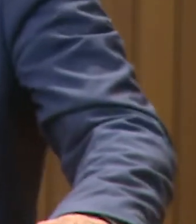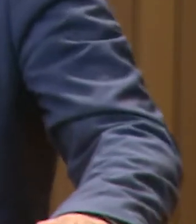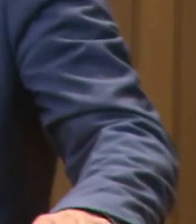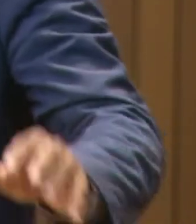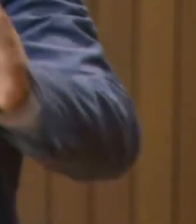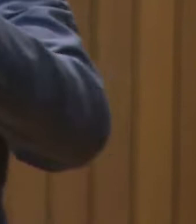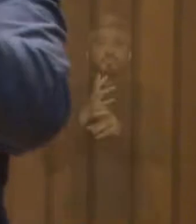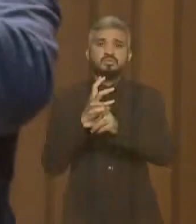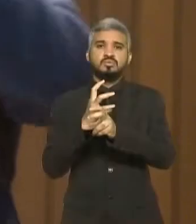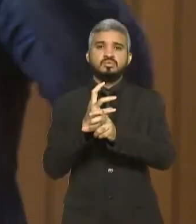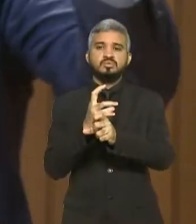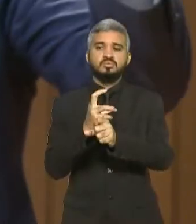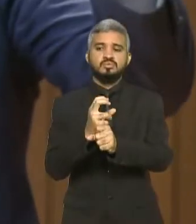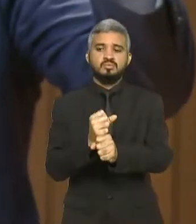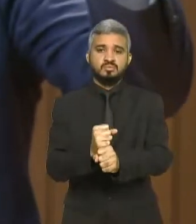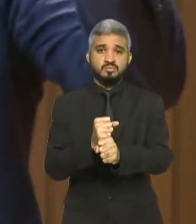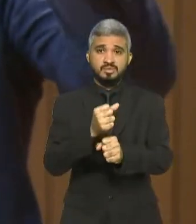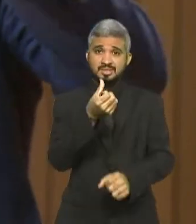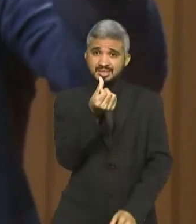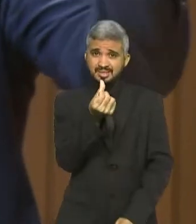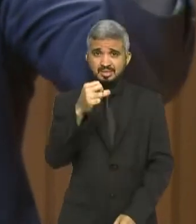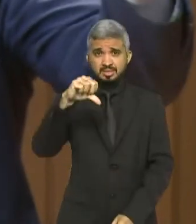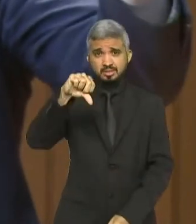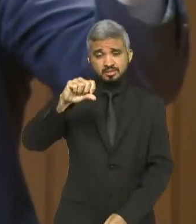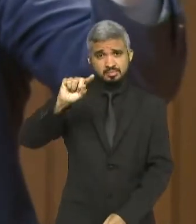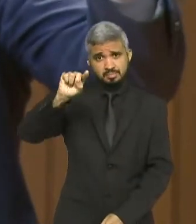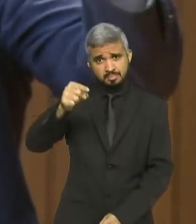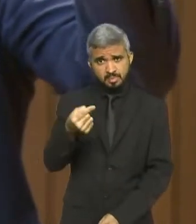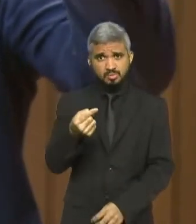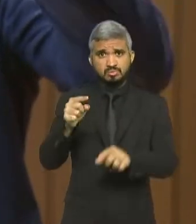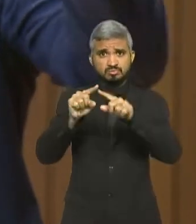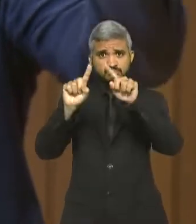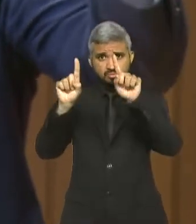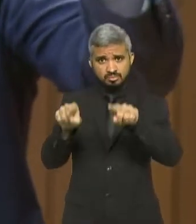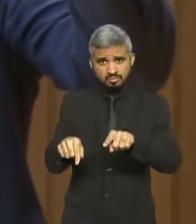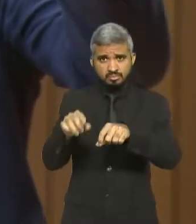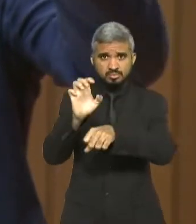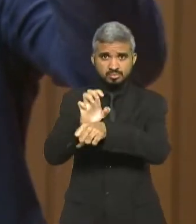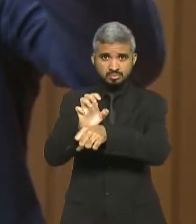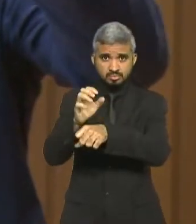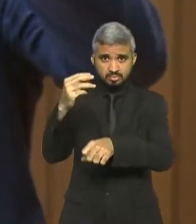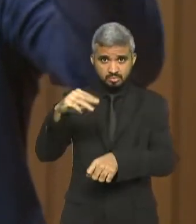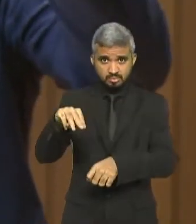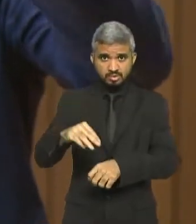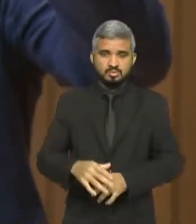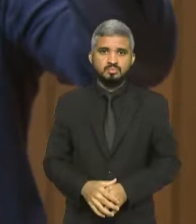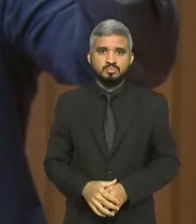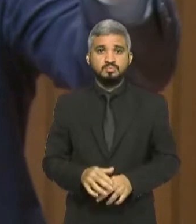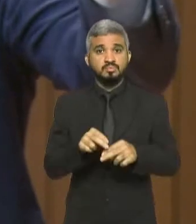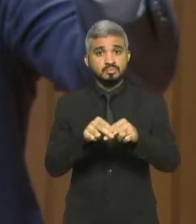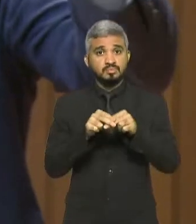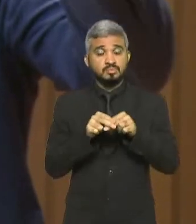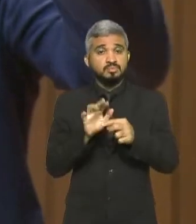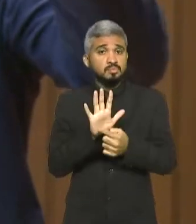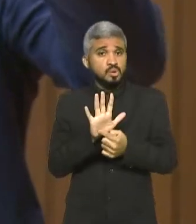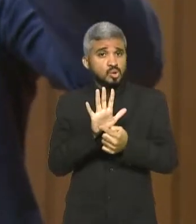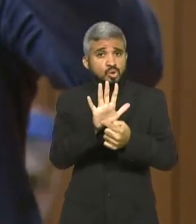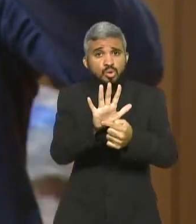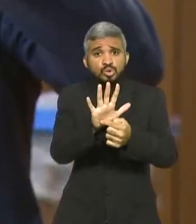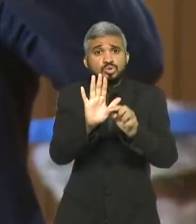cargos. Isso mostra claramente que o governador Flávio Dino é um governador inimigo do serviço